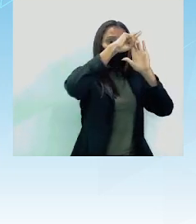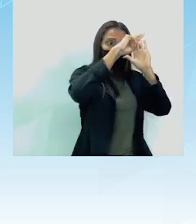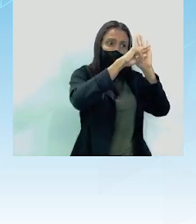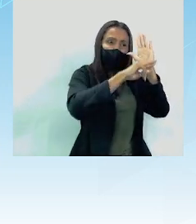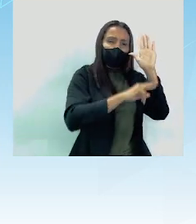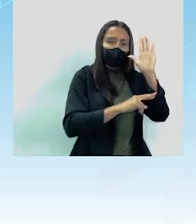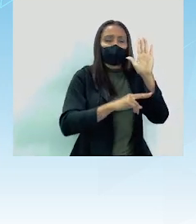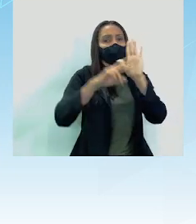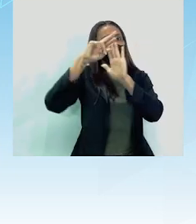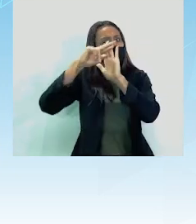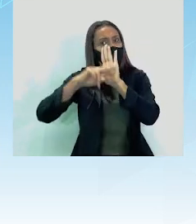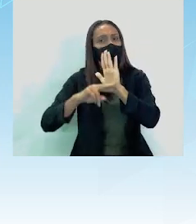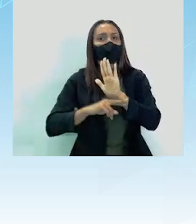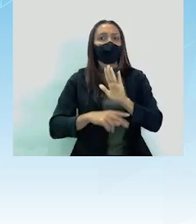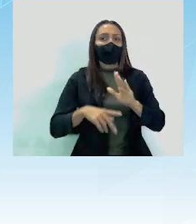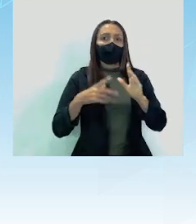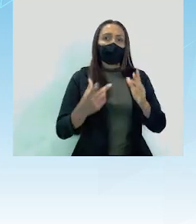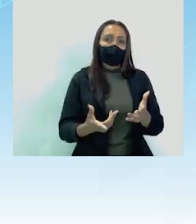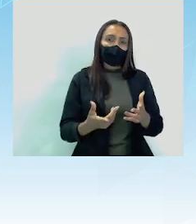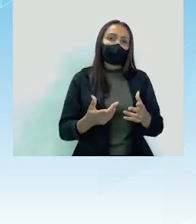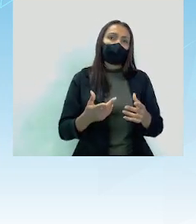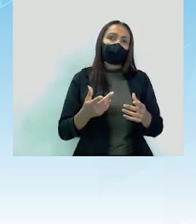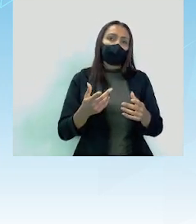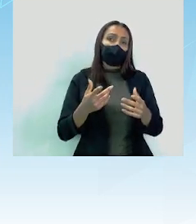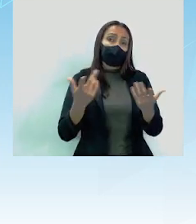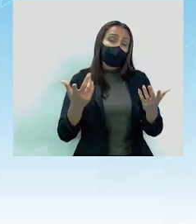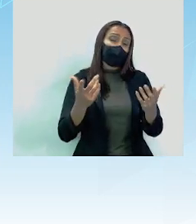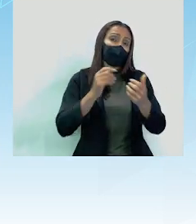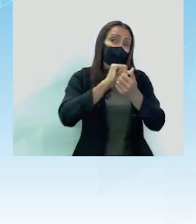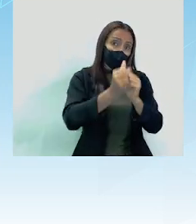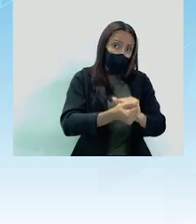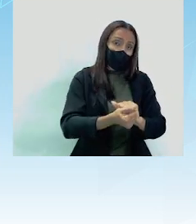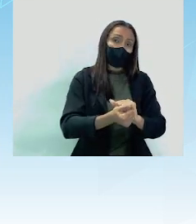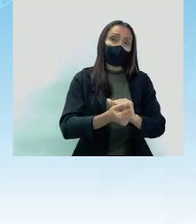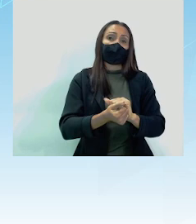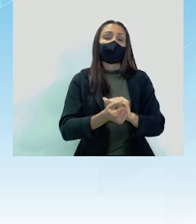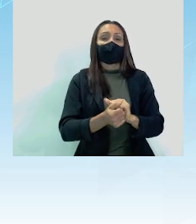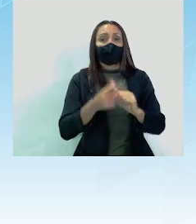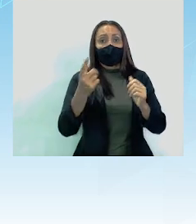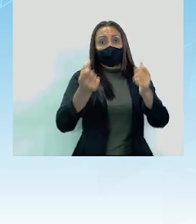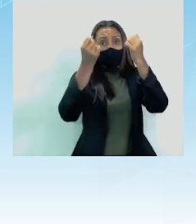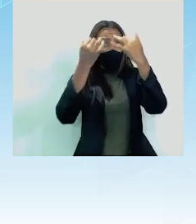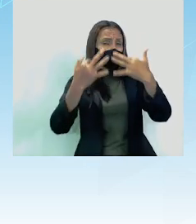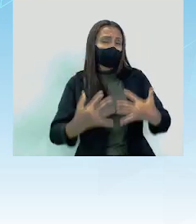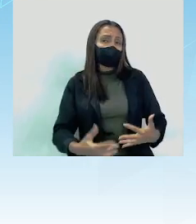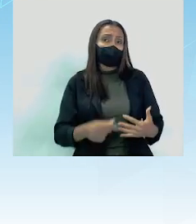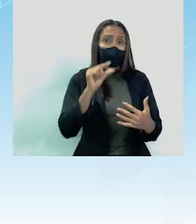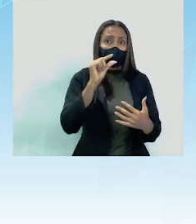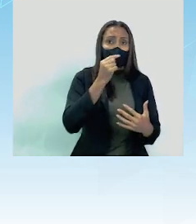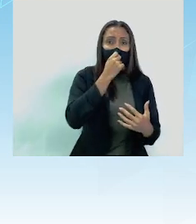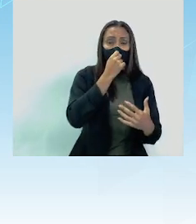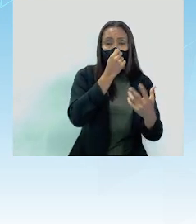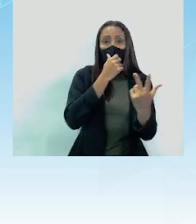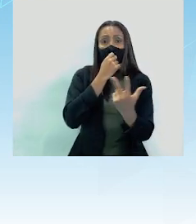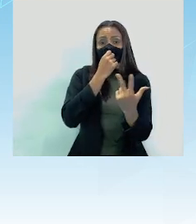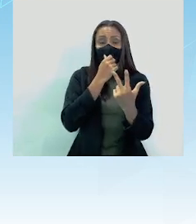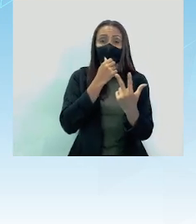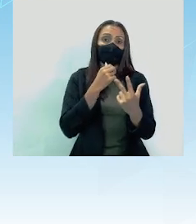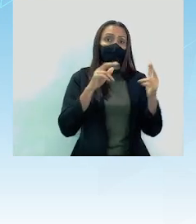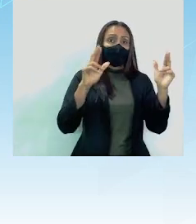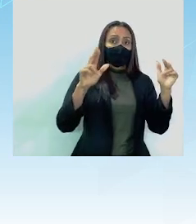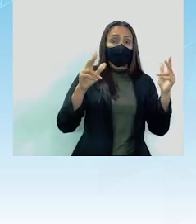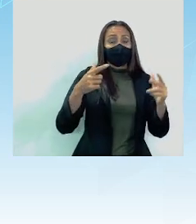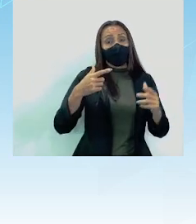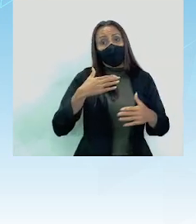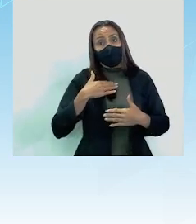poder institucionalizar elas como provas, né? Como modalidades. Né? E a gente vai falar um pouquinho desse trekking e da trilha. Eu pessoalmente gosto mais da